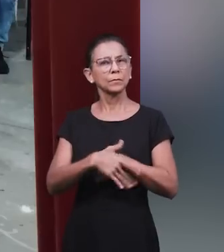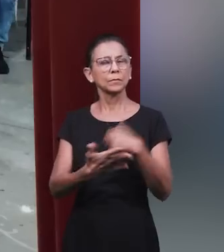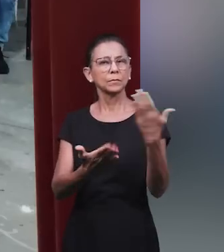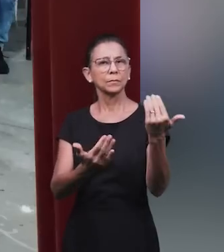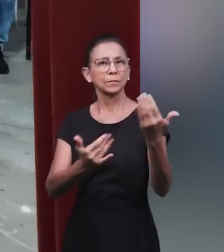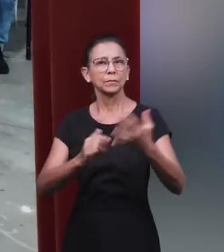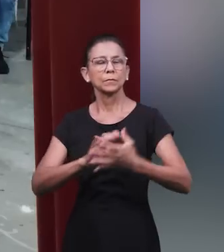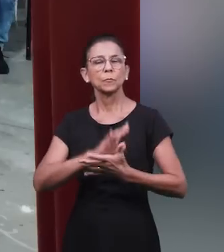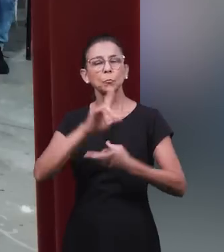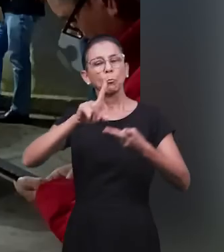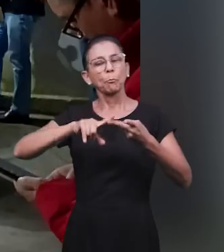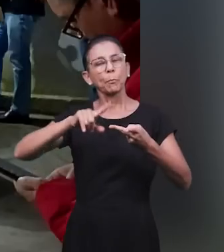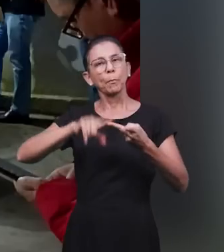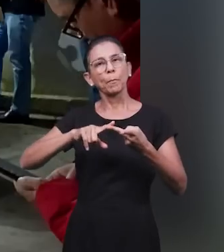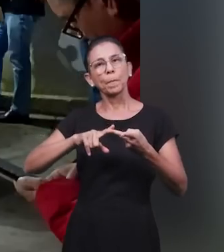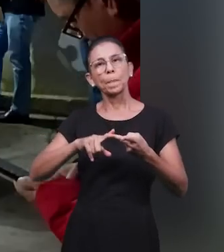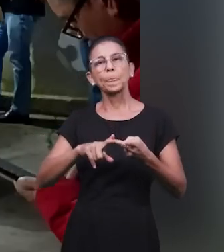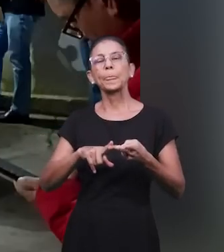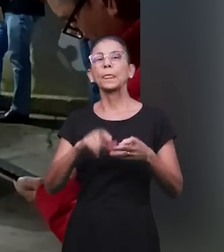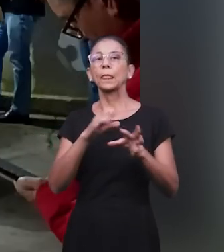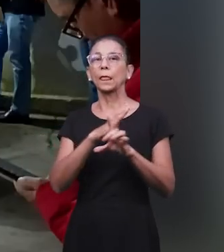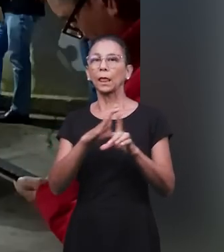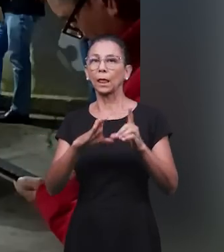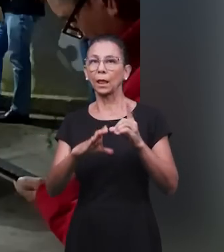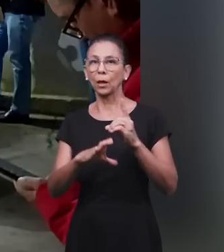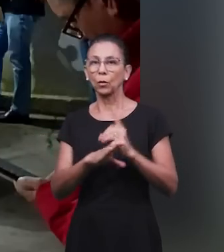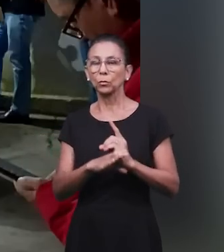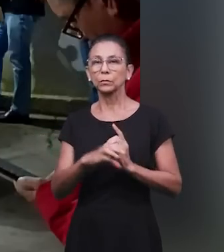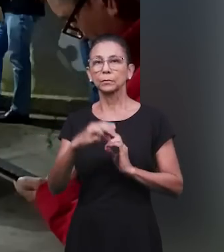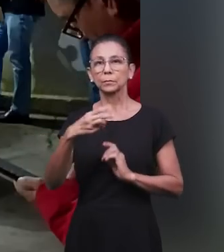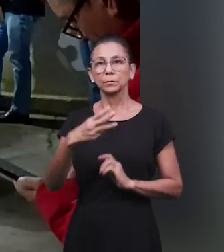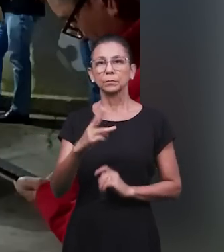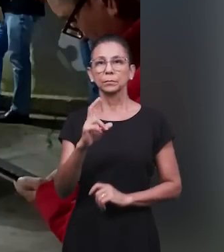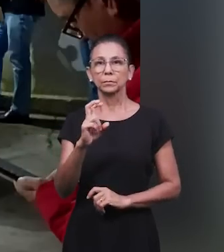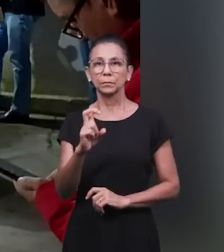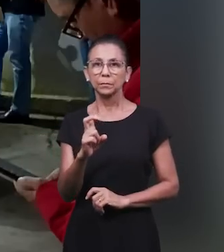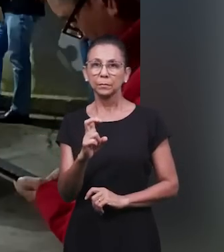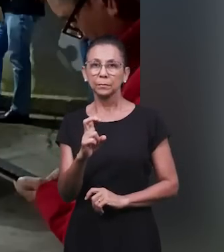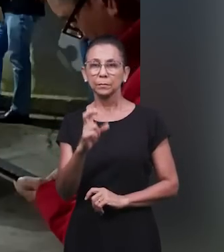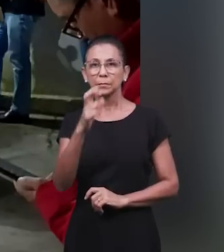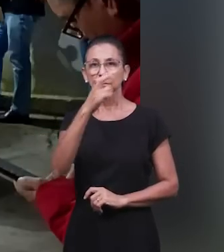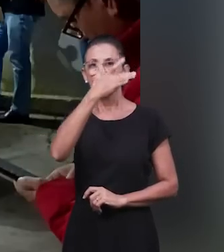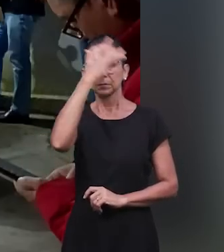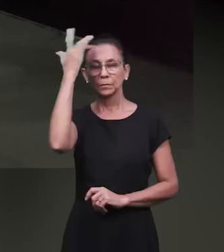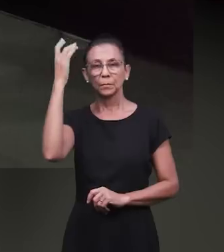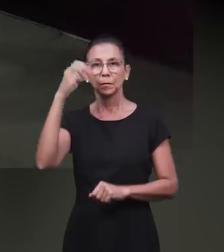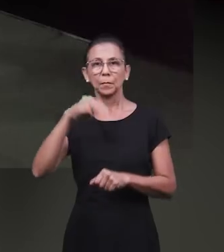Almirante Tamandaré, e contou com a presença de 35 irmãos, sendo 15